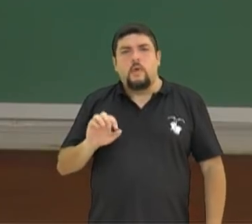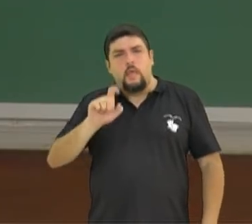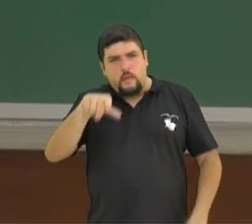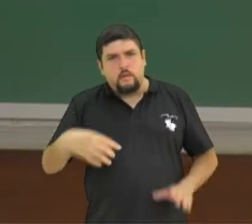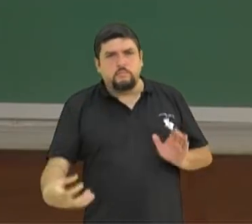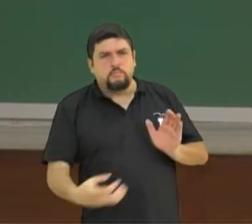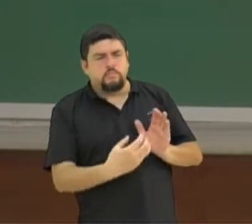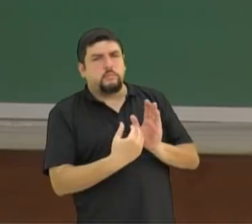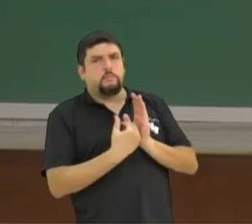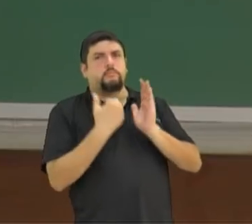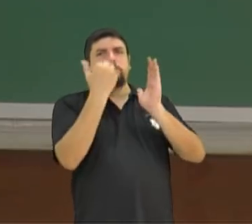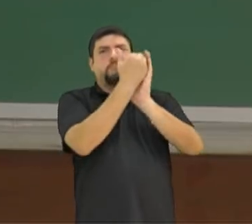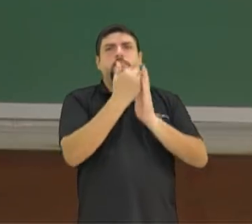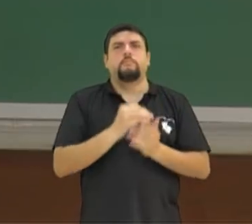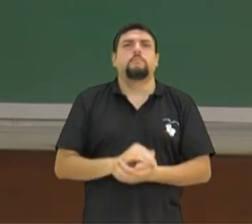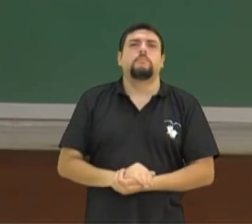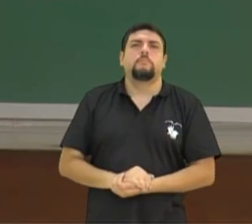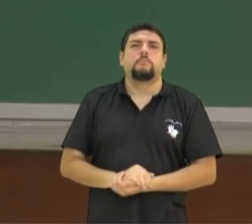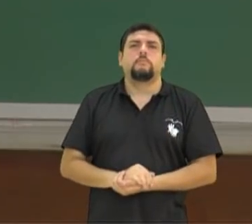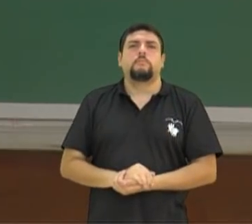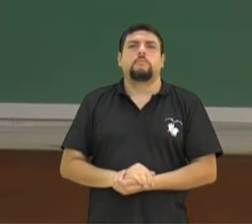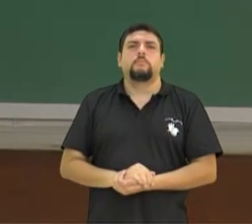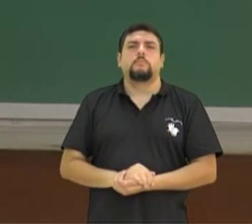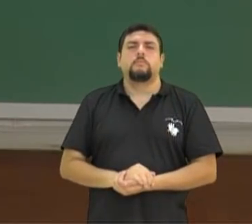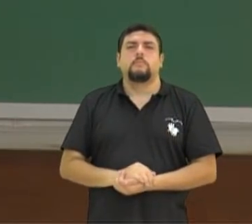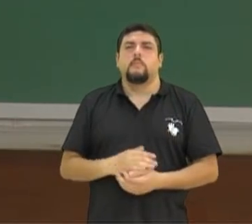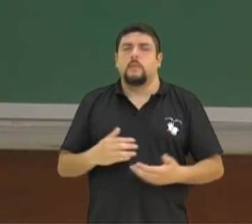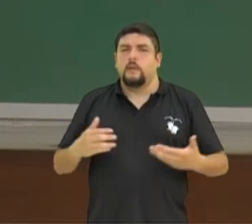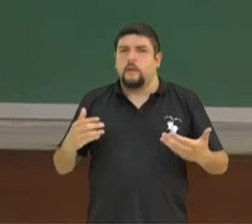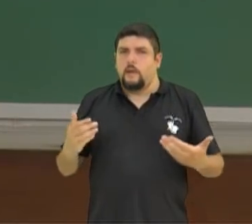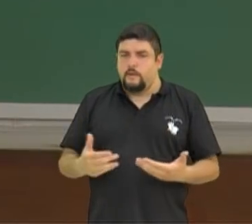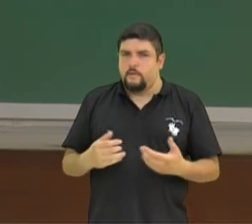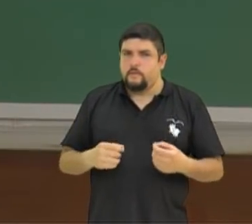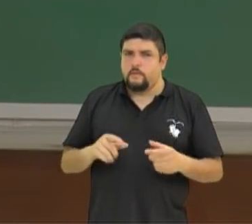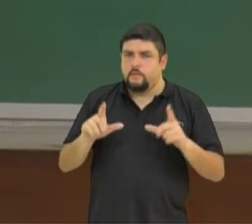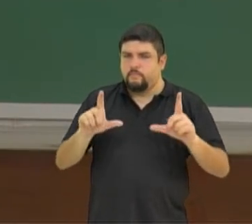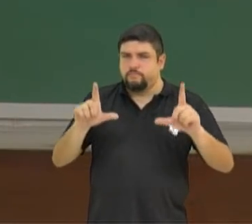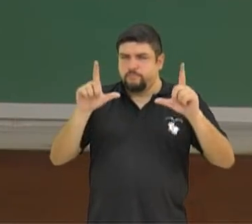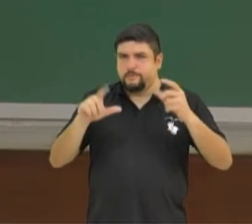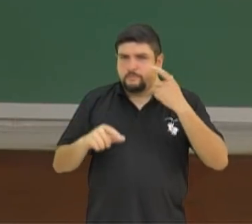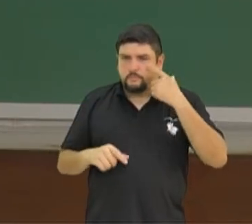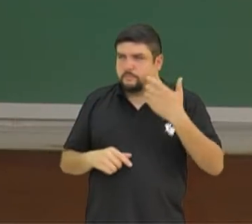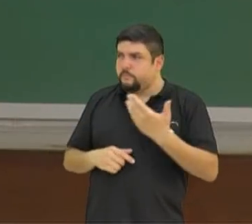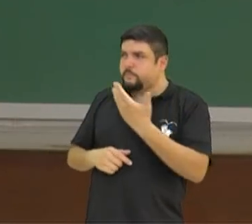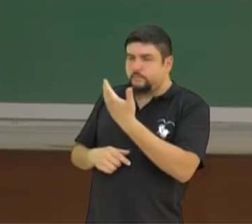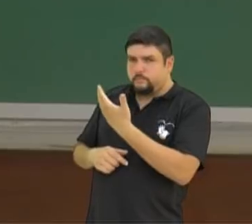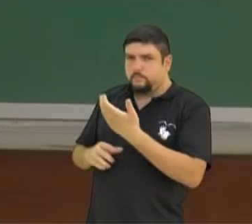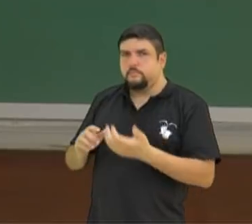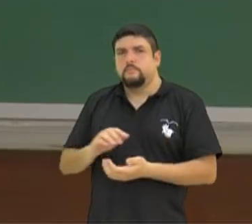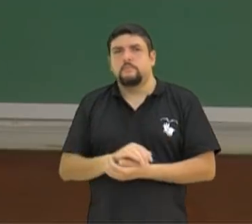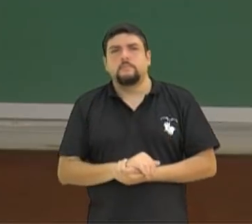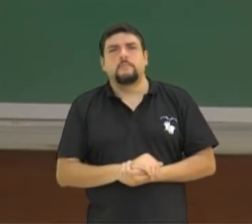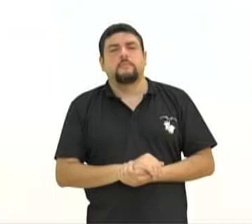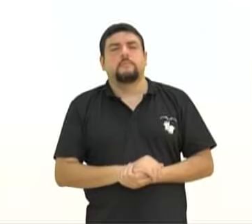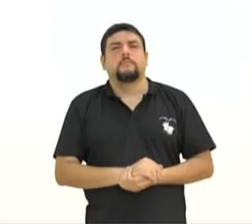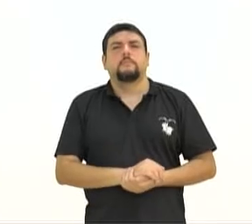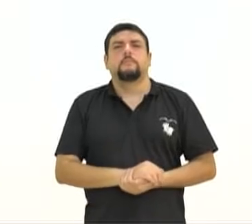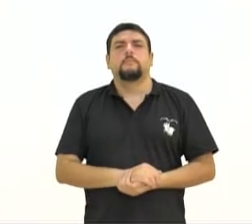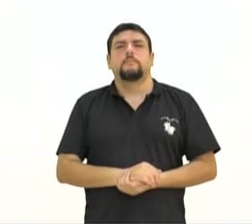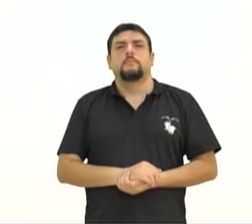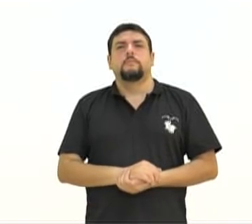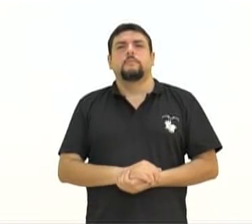hipérbole, de exagero, certo? Aqui agora no nosso quadrinho aqui desse slide, eu vou convidar vocês para ler comigo.